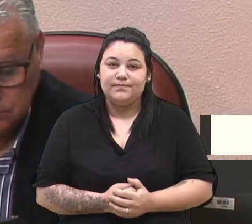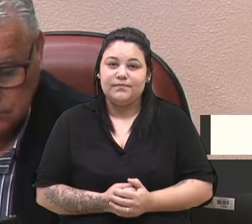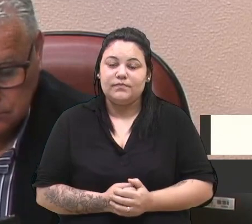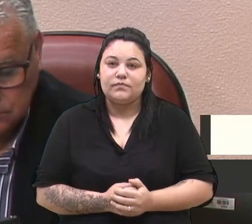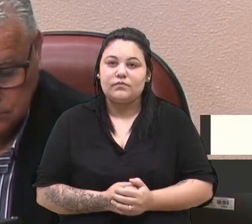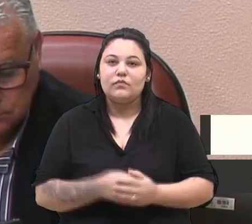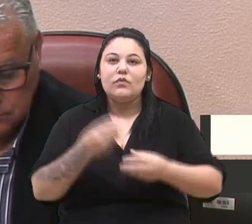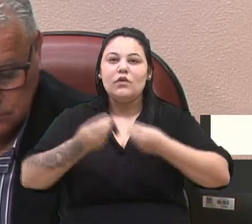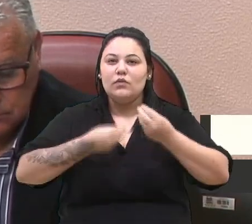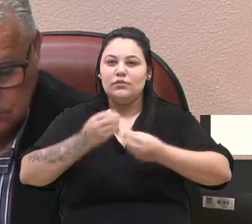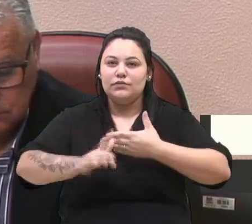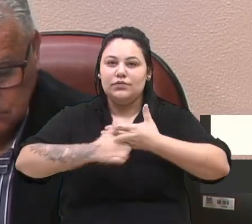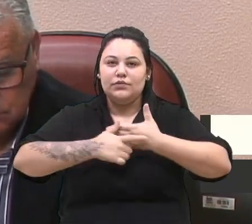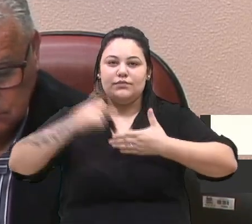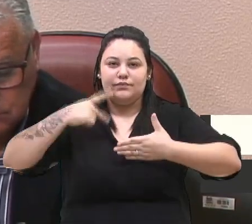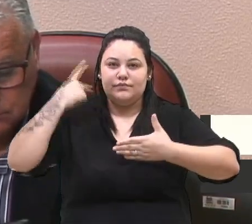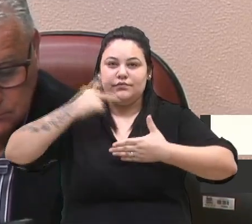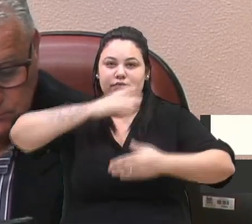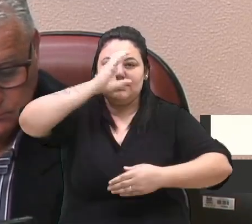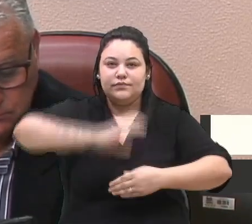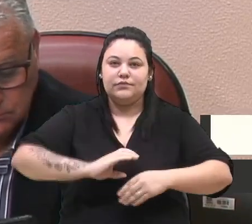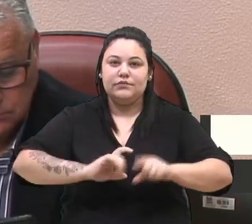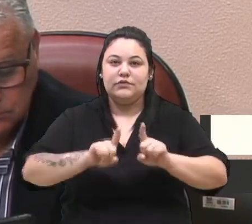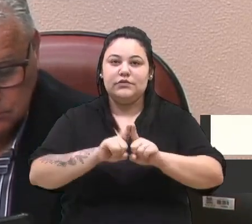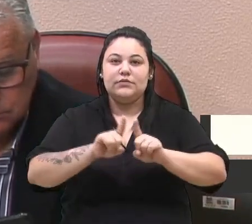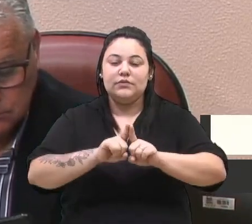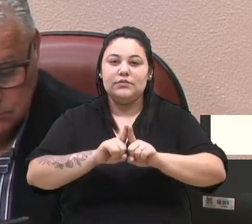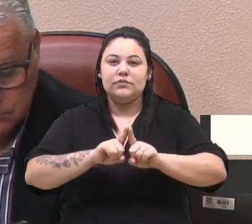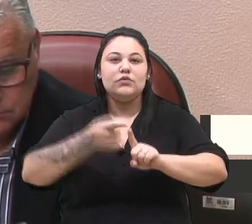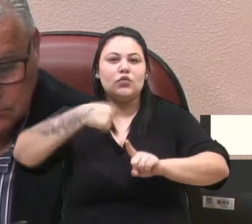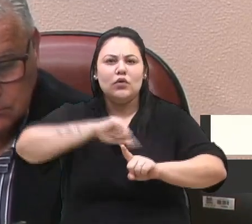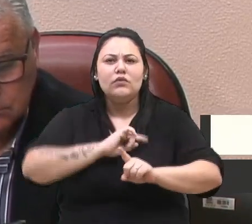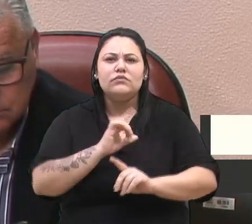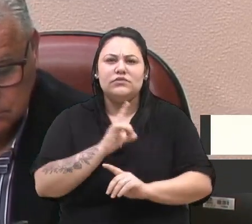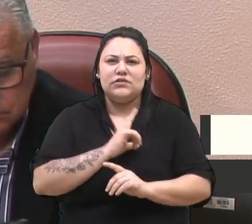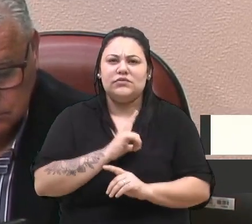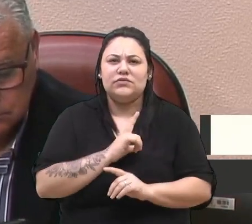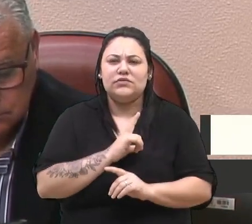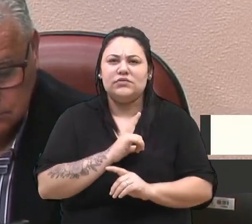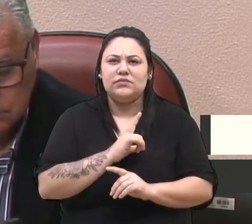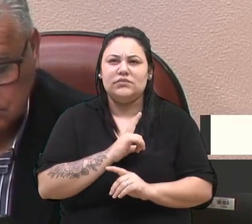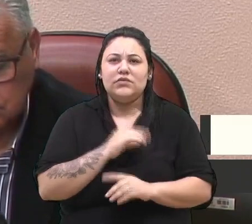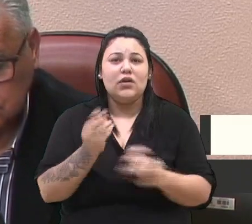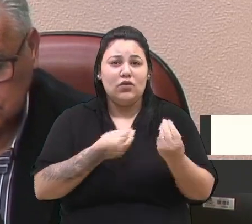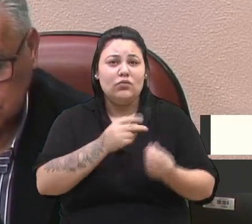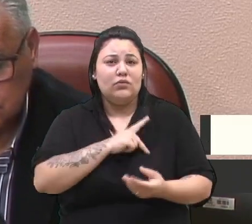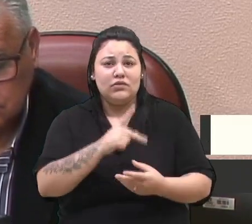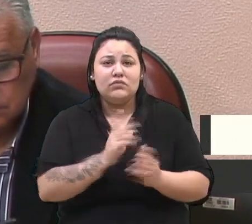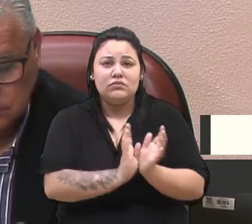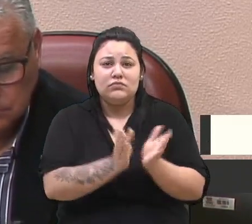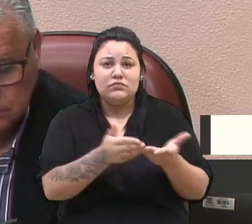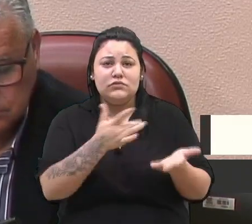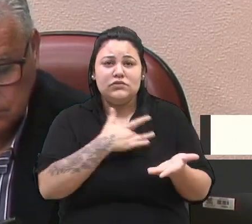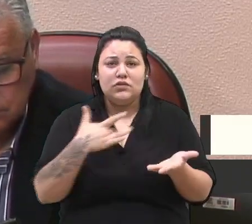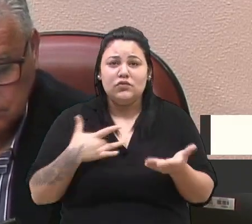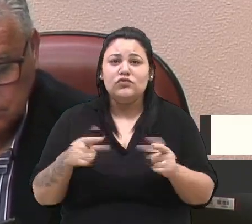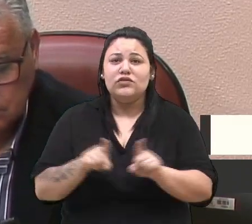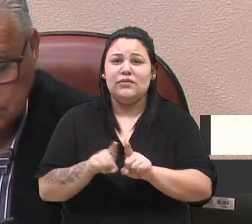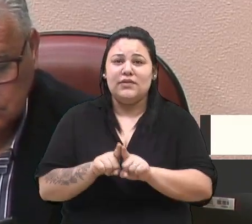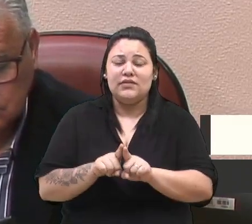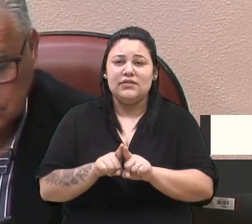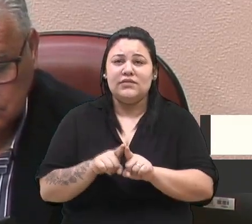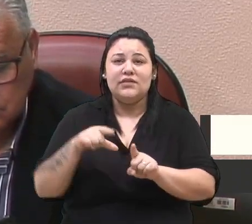Como vereador, como cidadão, a gente tem tido, e como presidente da Comissão de Saúde,